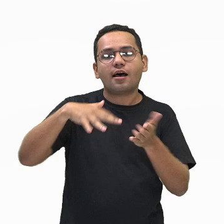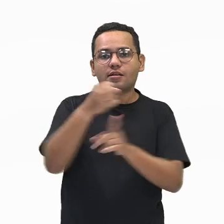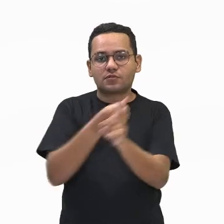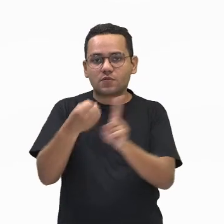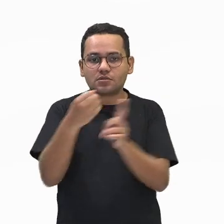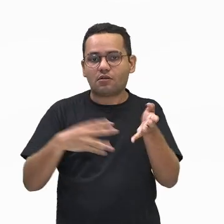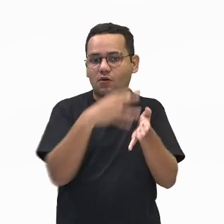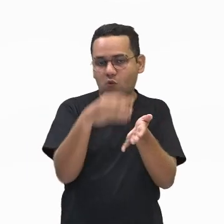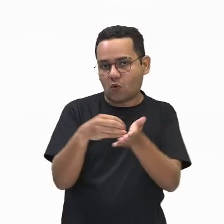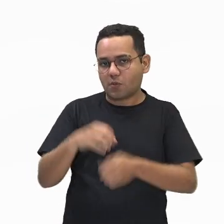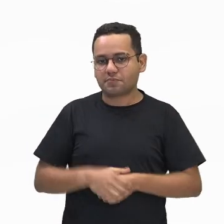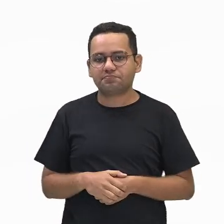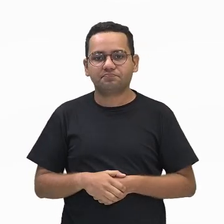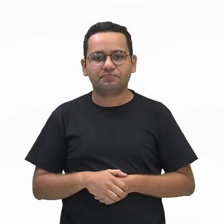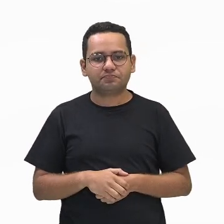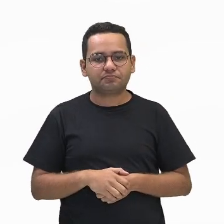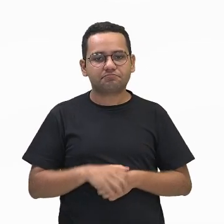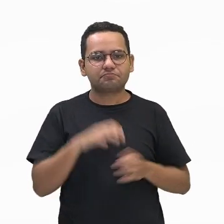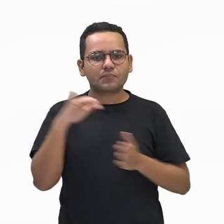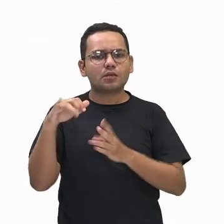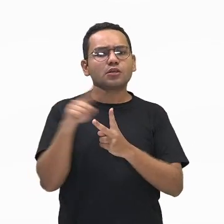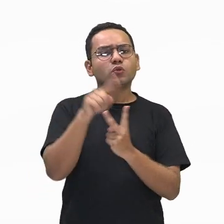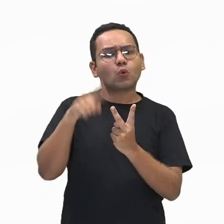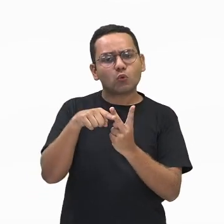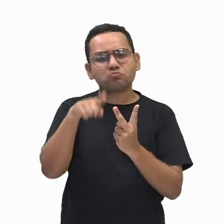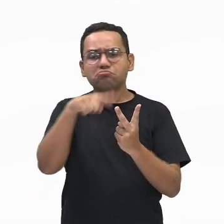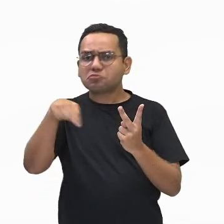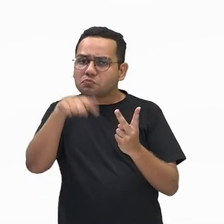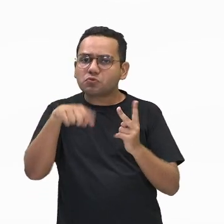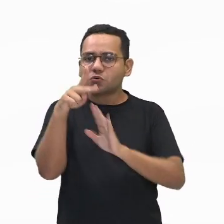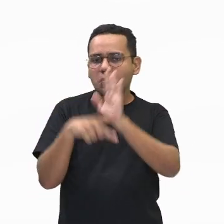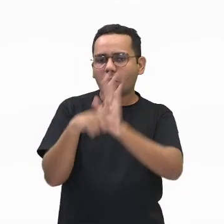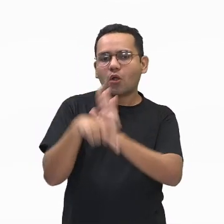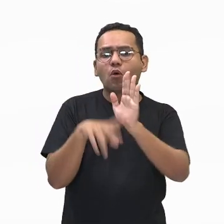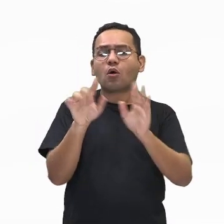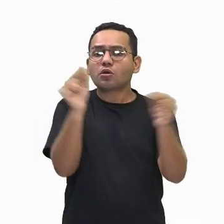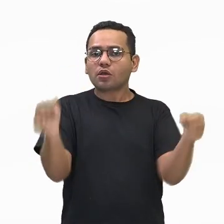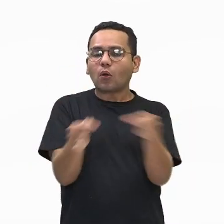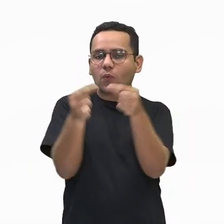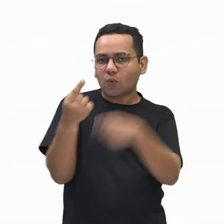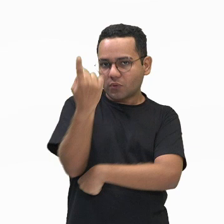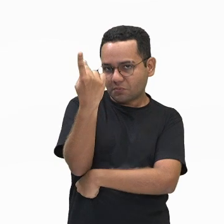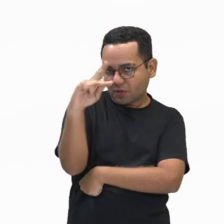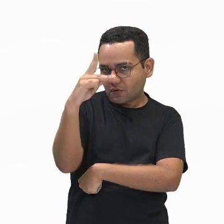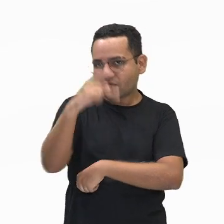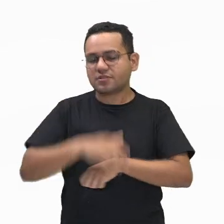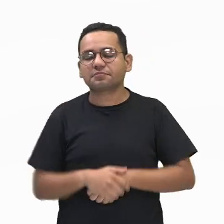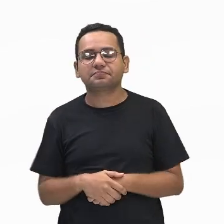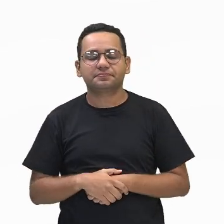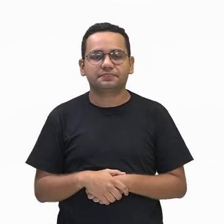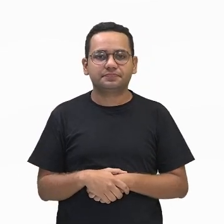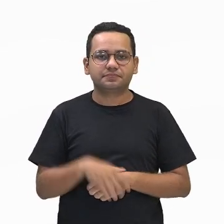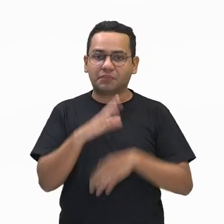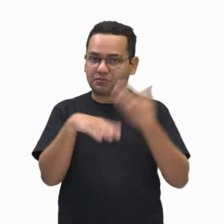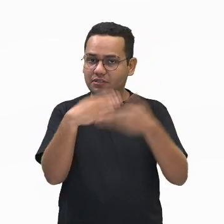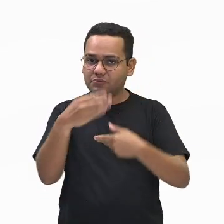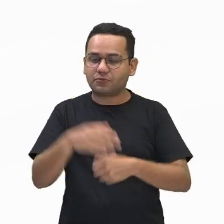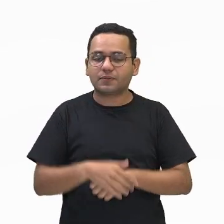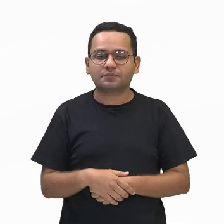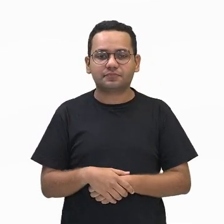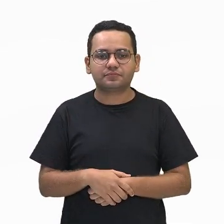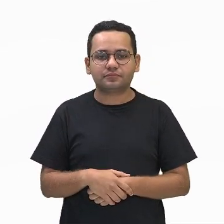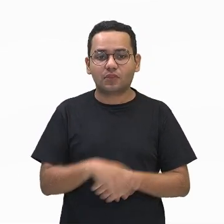para trazer para vocês, que vocês podem escolher ao final qual melhor se encaixa para a metodologia do desenvolvimento desse projeto.